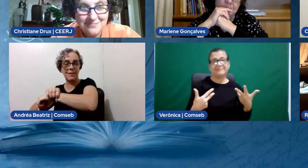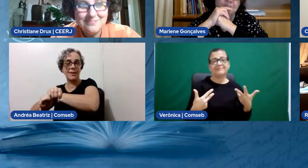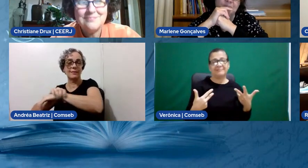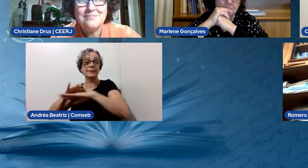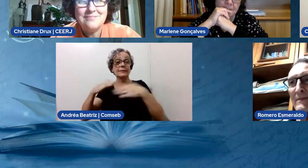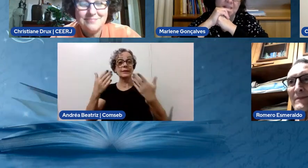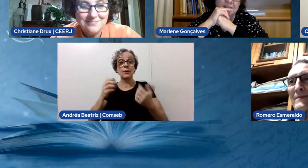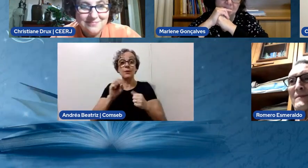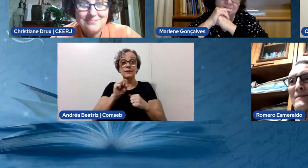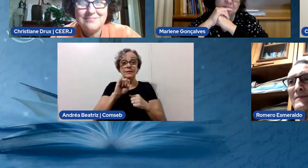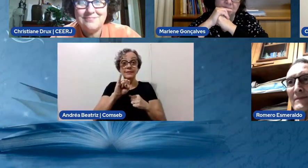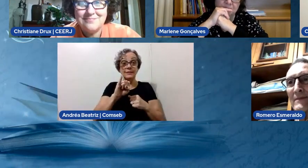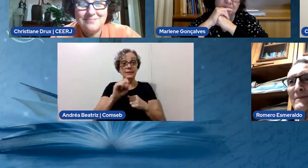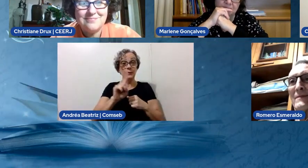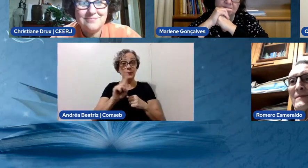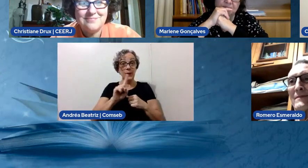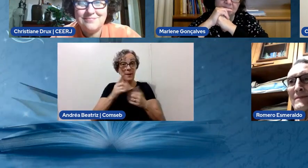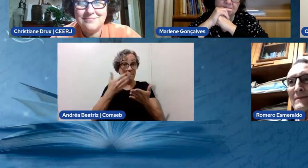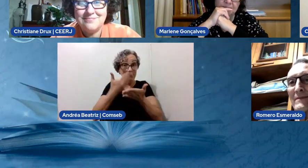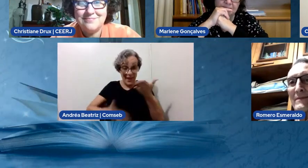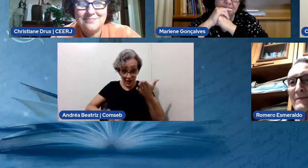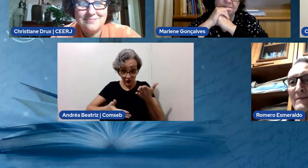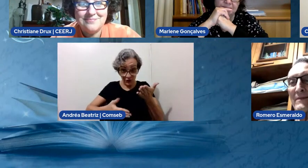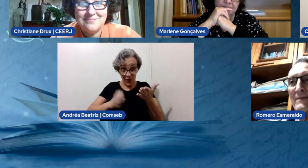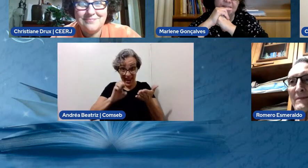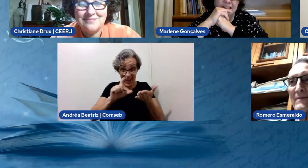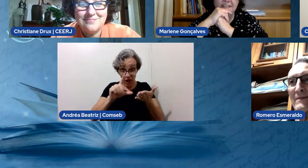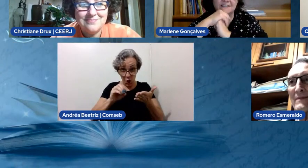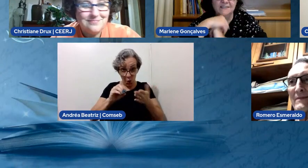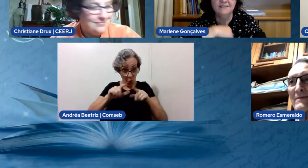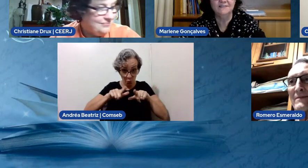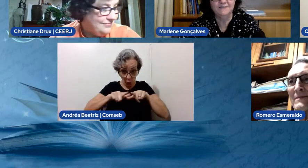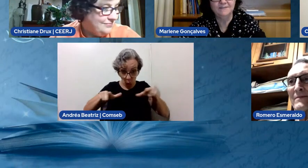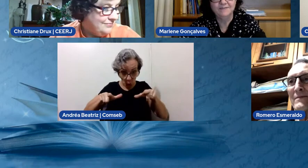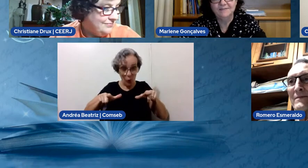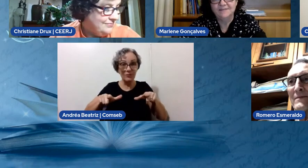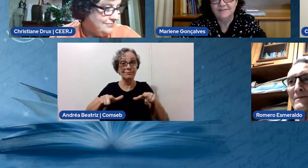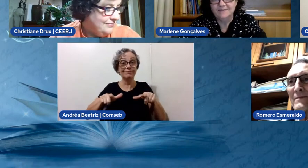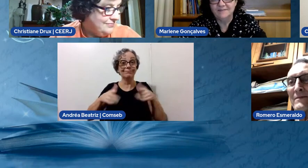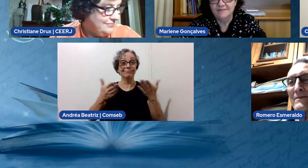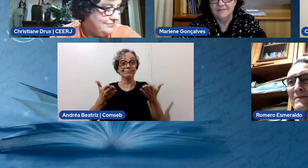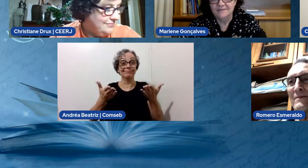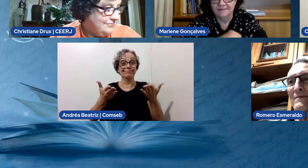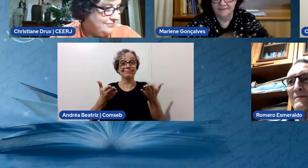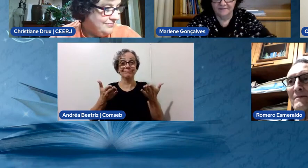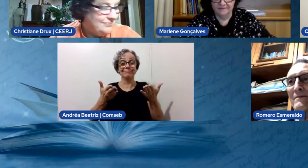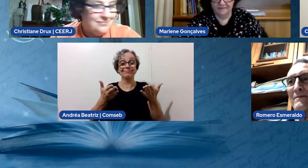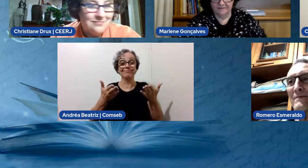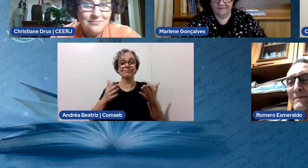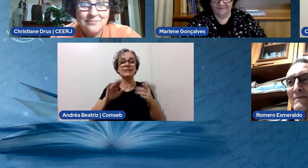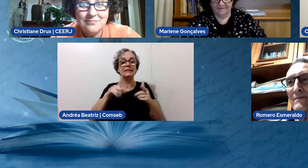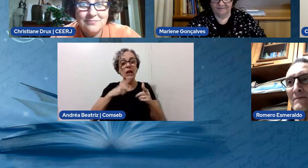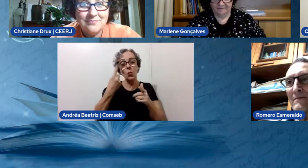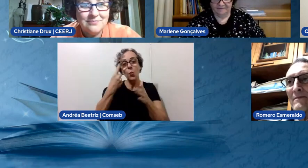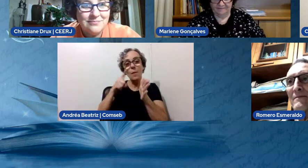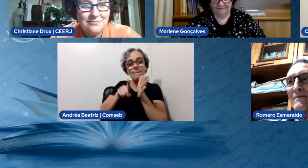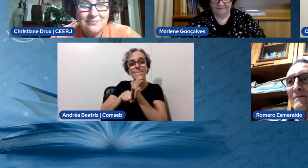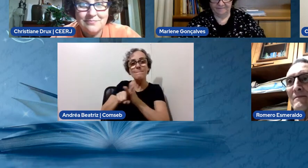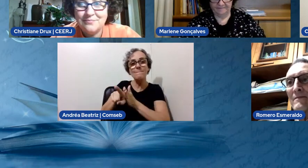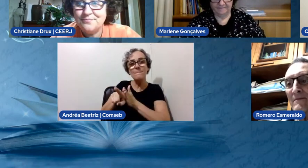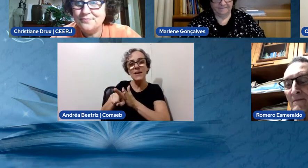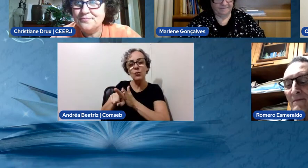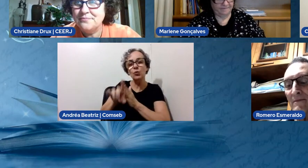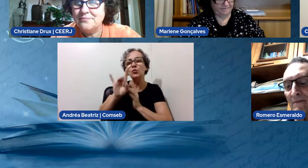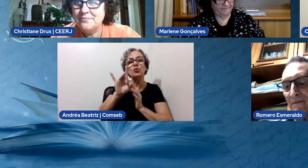orgânico-material. Então, aí nós vamos avançando. Tem uma pergunta que não está muito dentro, Romero, só para